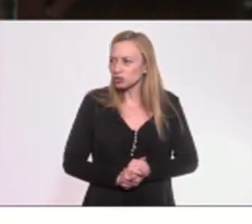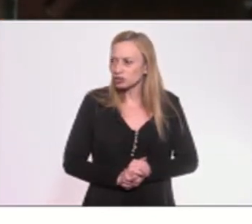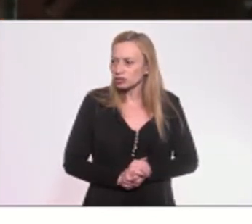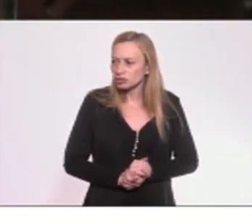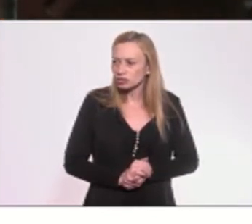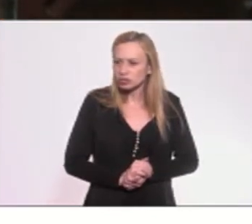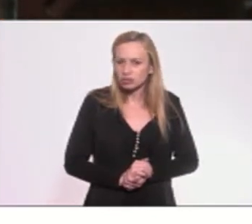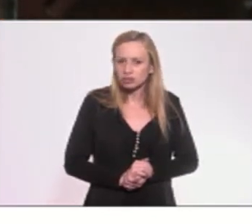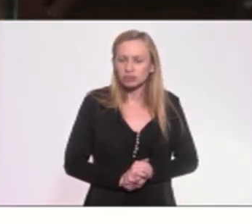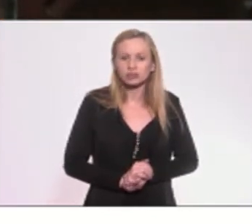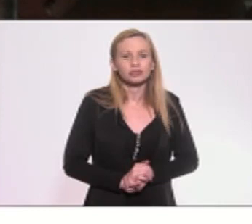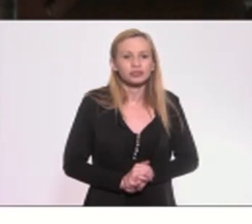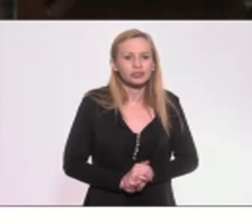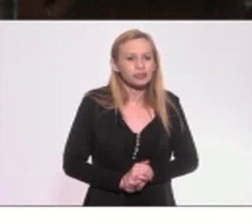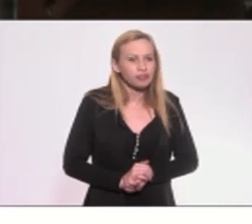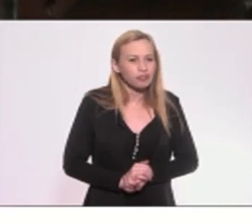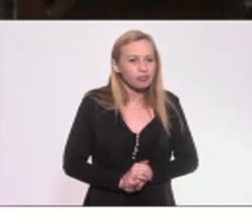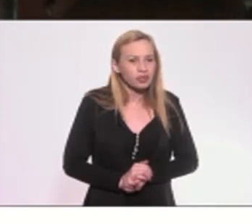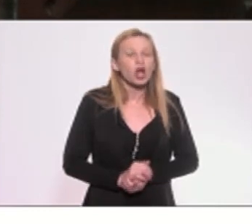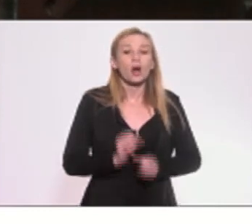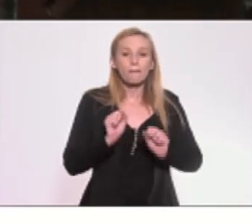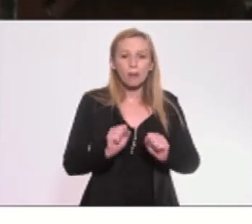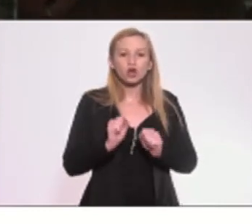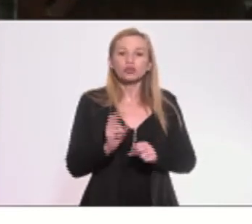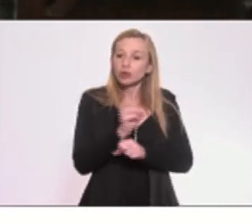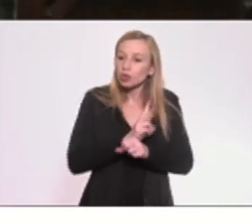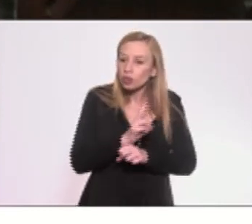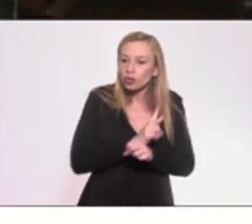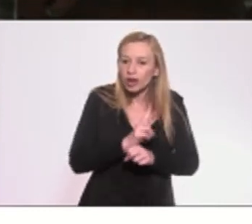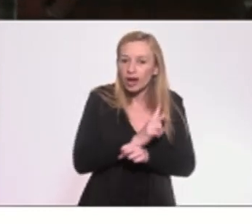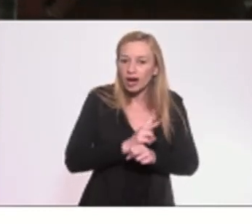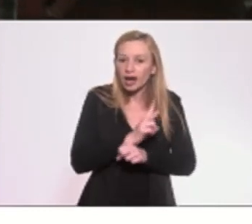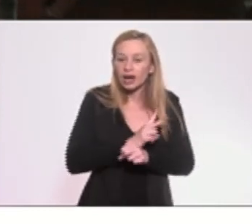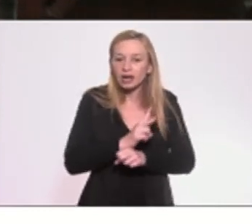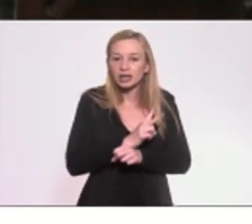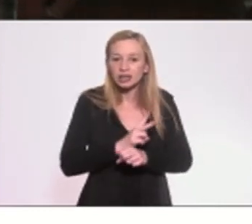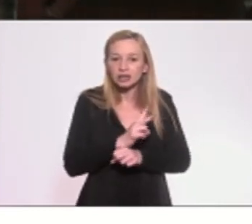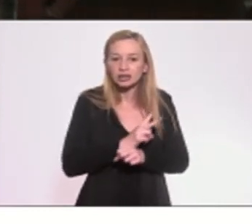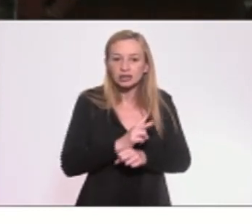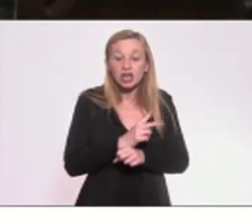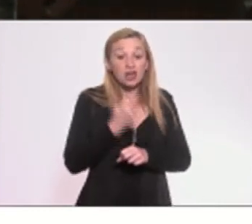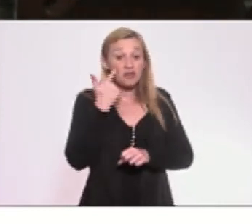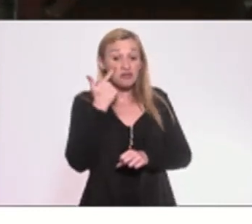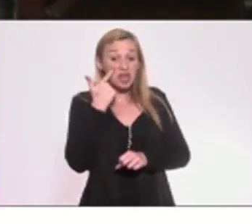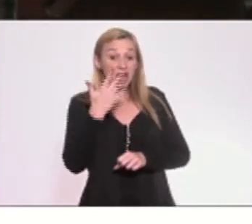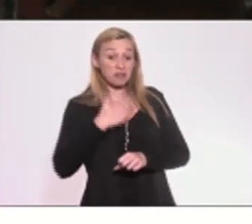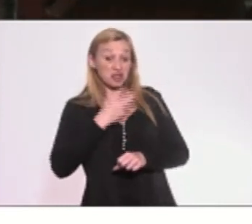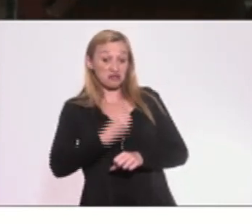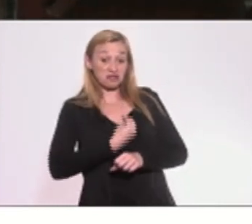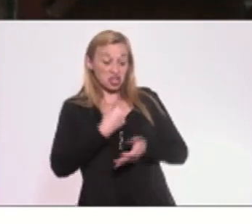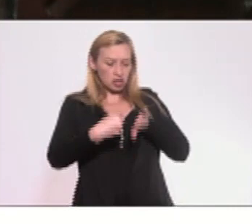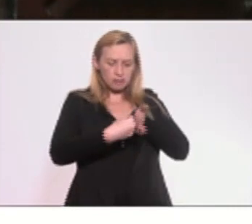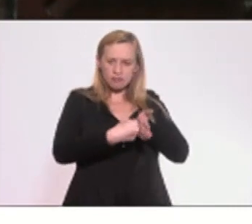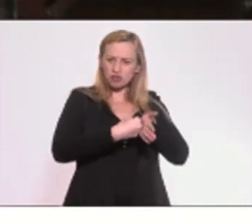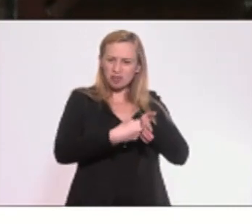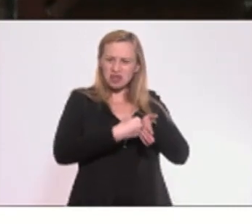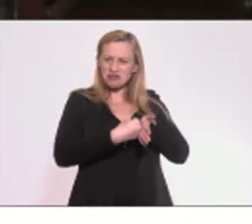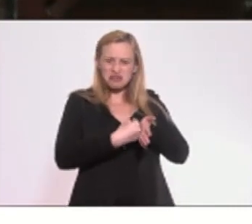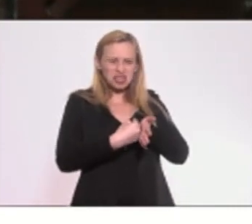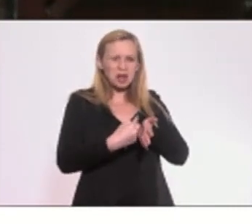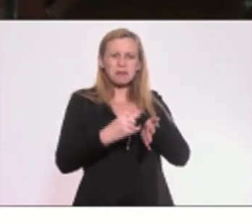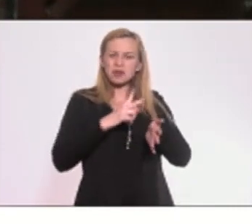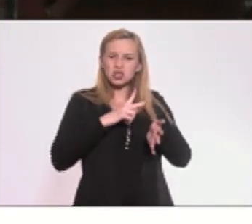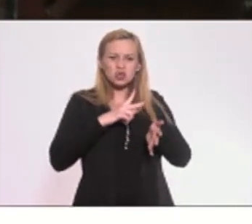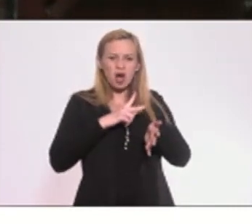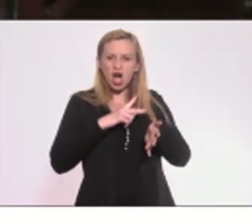Nenhuma. Pode procurar, pode quebrar meu sigilo fiscal, bancário, telefônico, o que quiser.